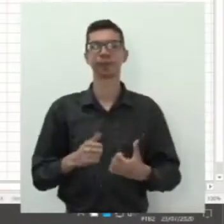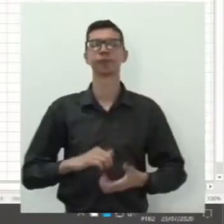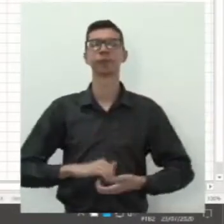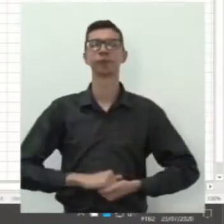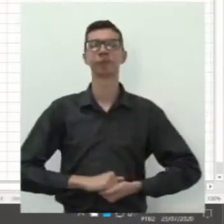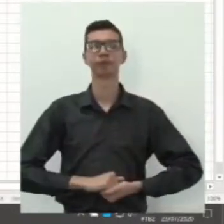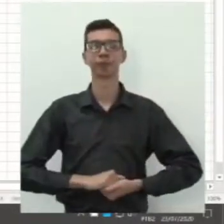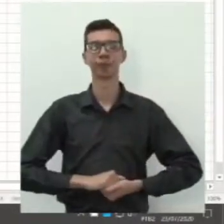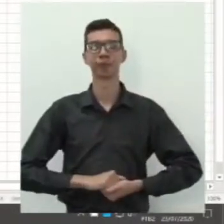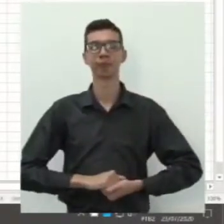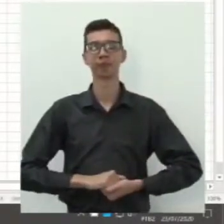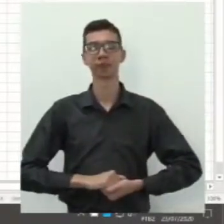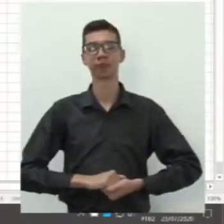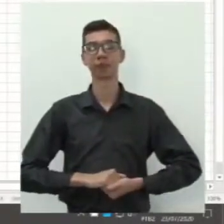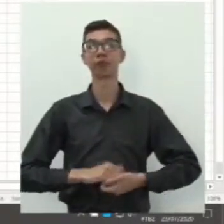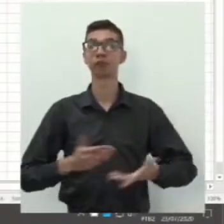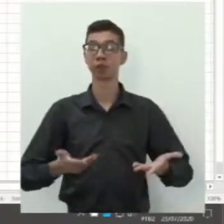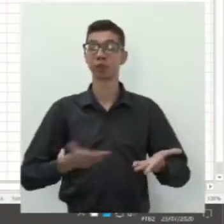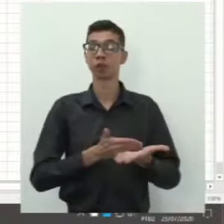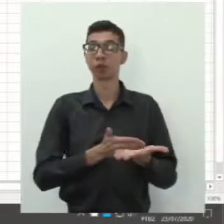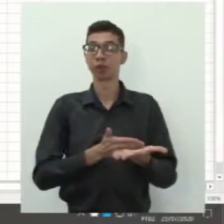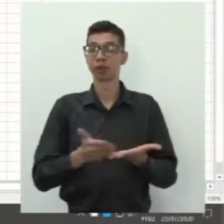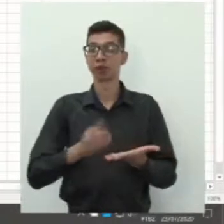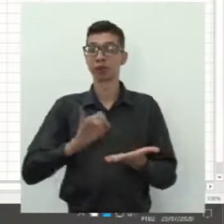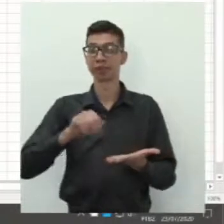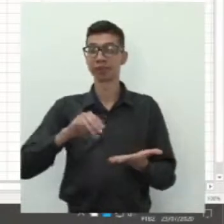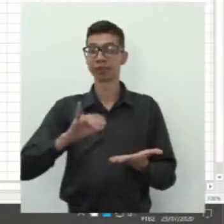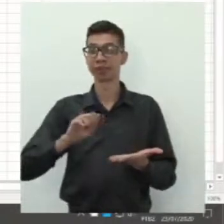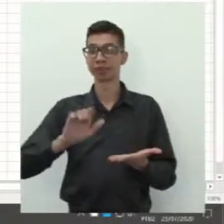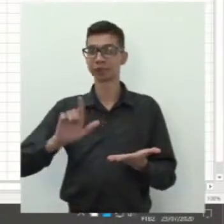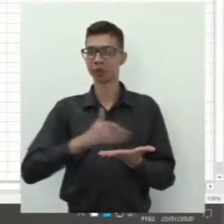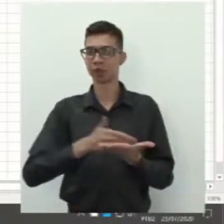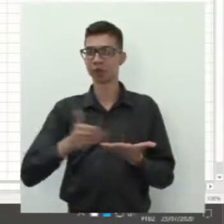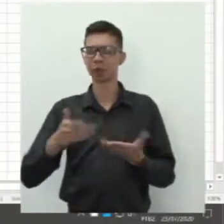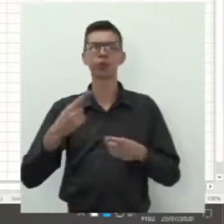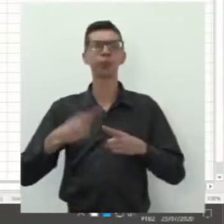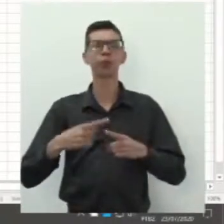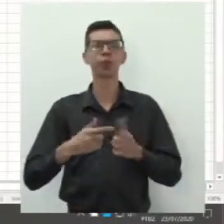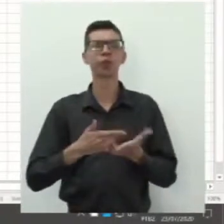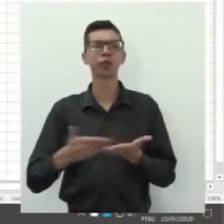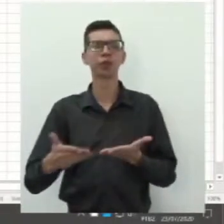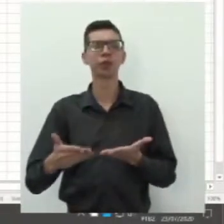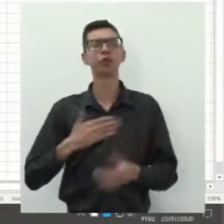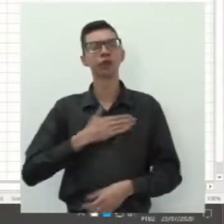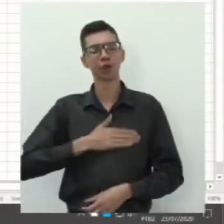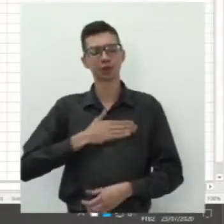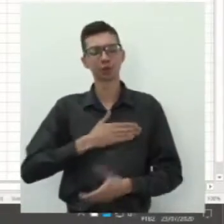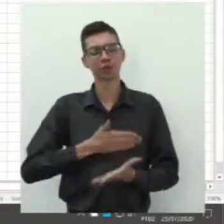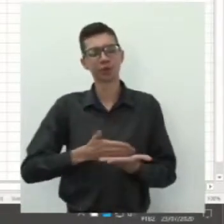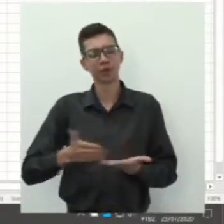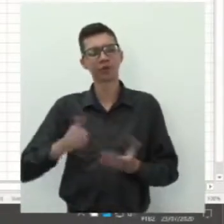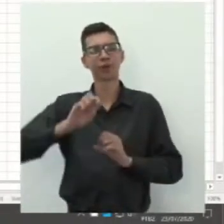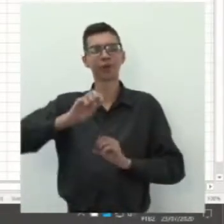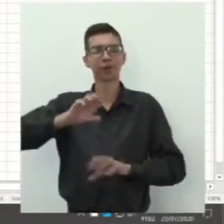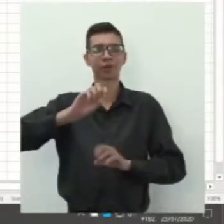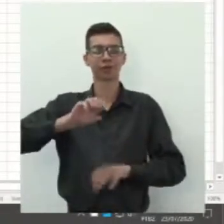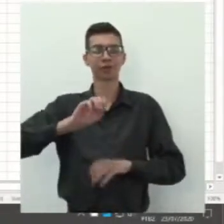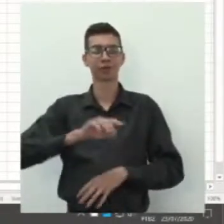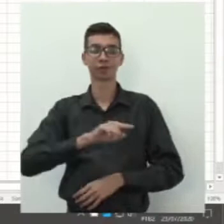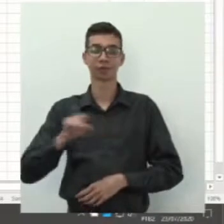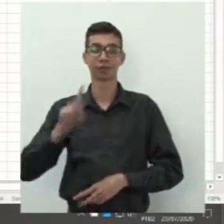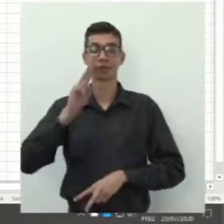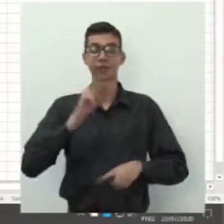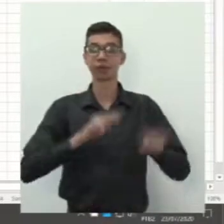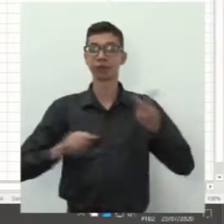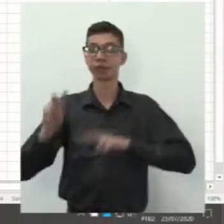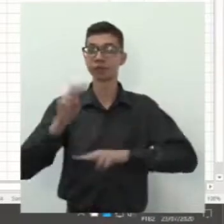Tá? Isso é o inicial, né? Isso é inicial por quê que a gente gosta de começar com isso? Porque é um modo de visualizar